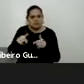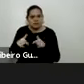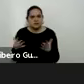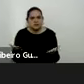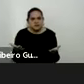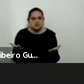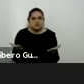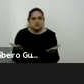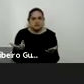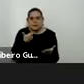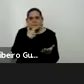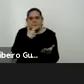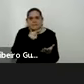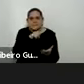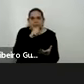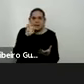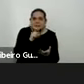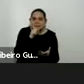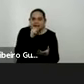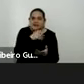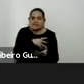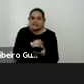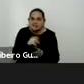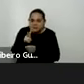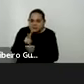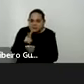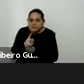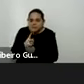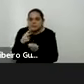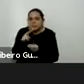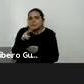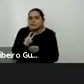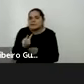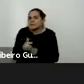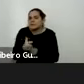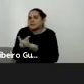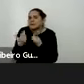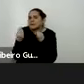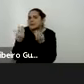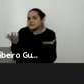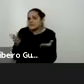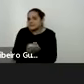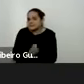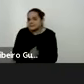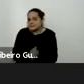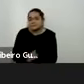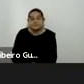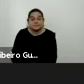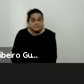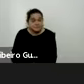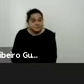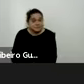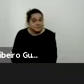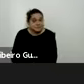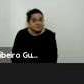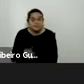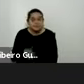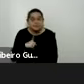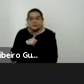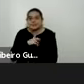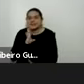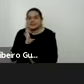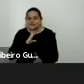mãe sobre os filhos, porque é essa a intenção. Considerando o que consta dessa portaria